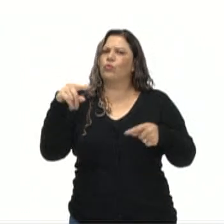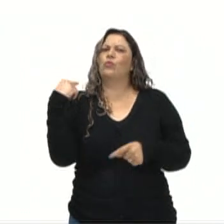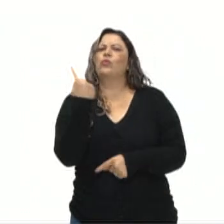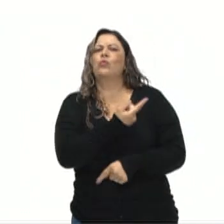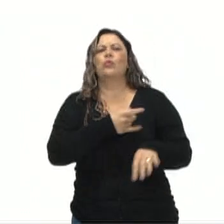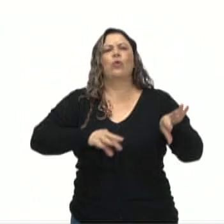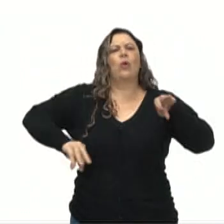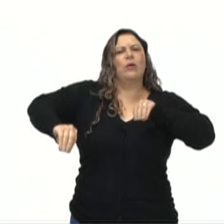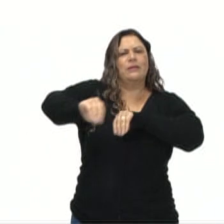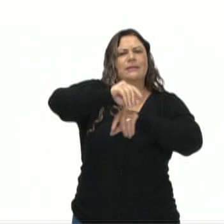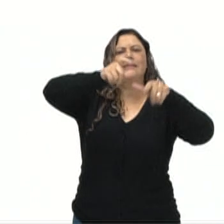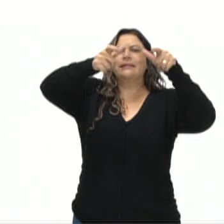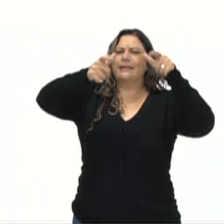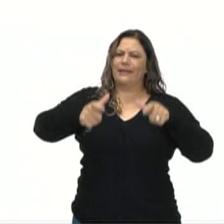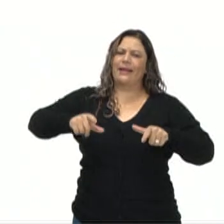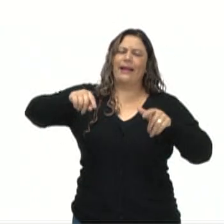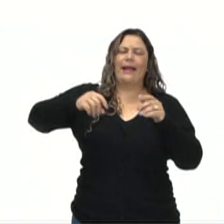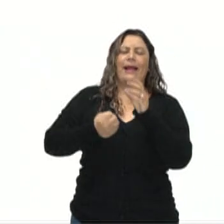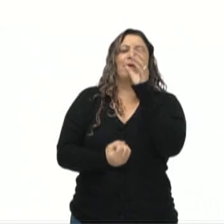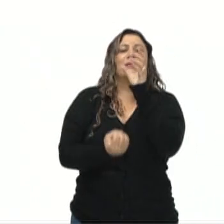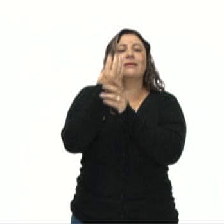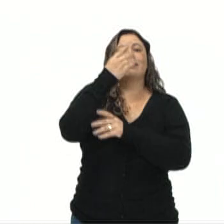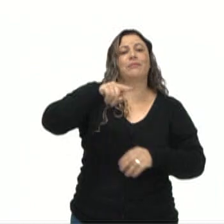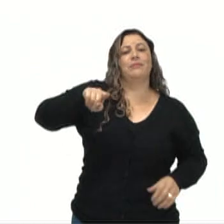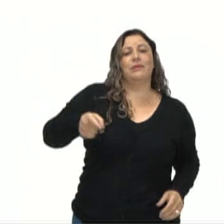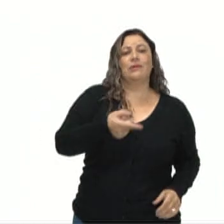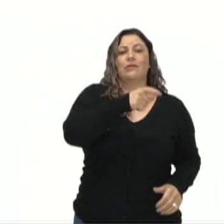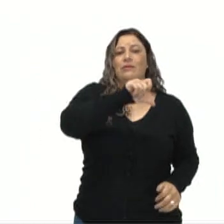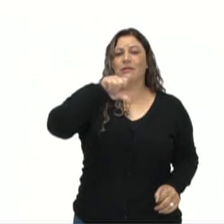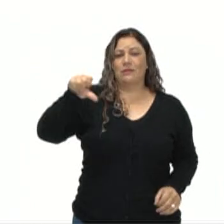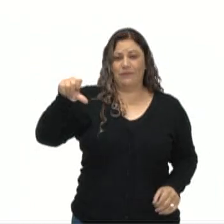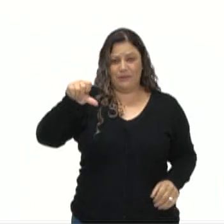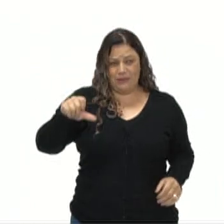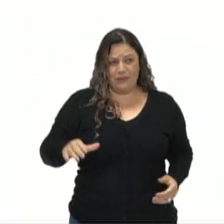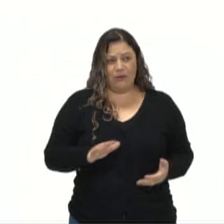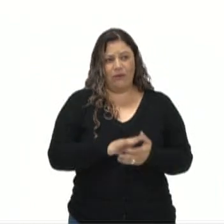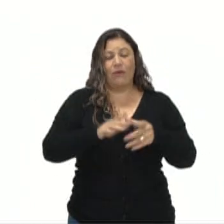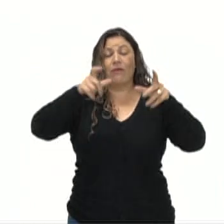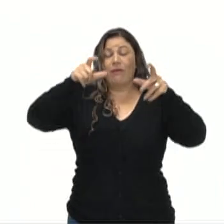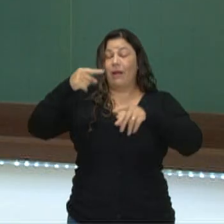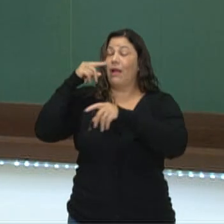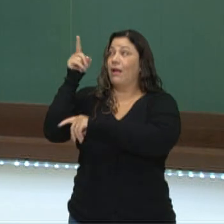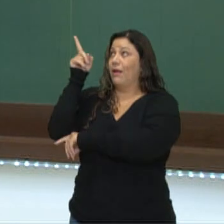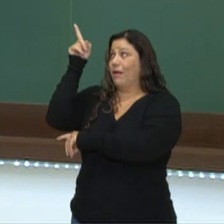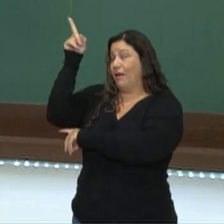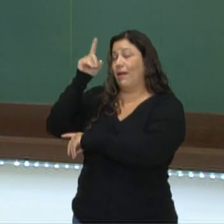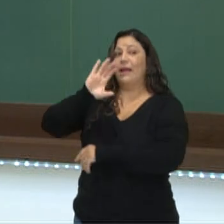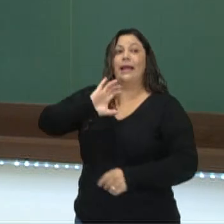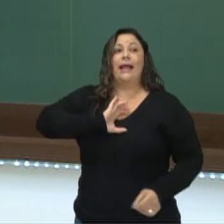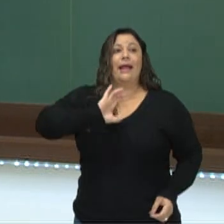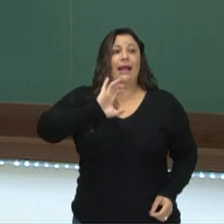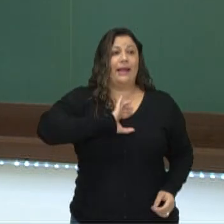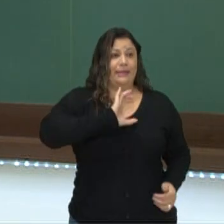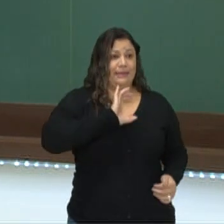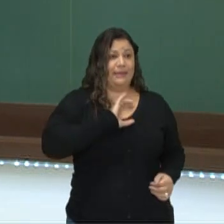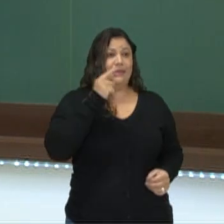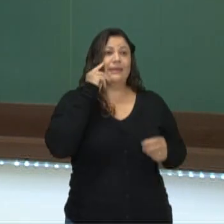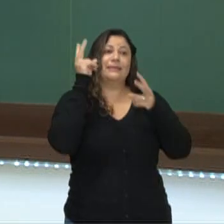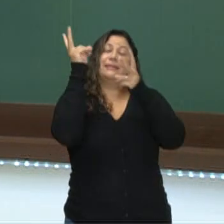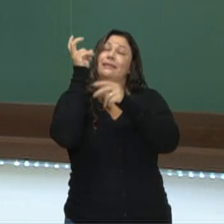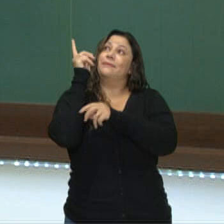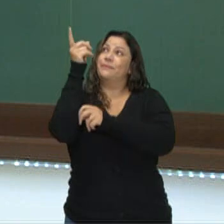em 1999. Então, esse é um território ali do Canadá, tá? Que também luta aí